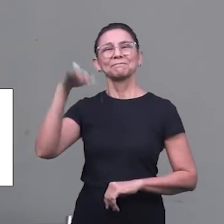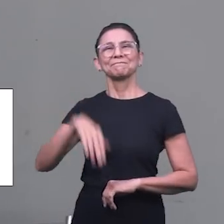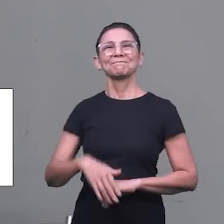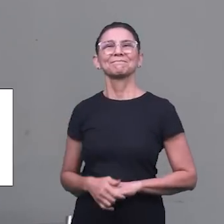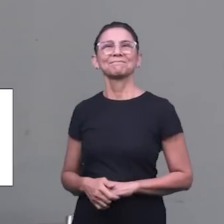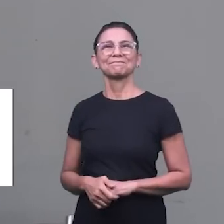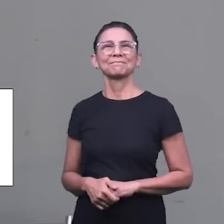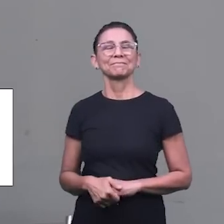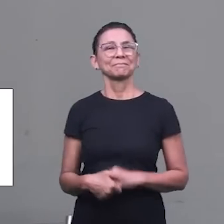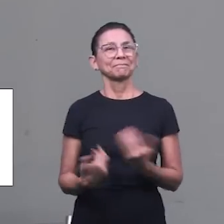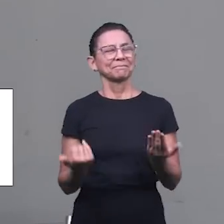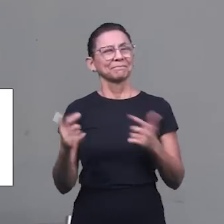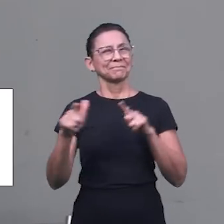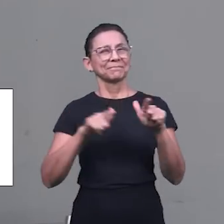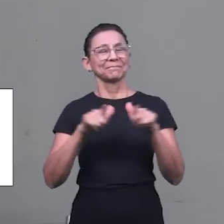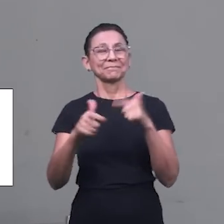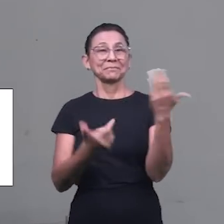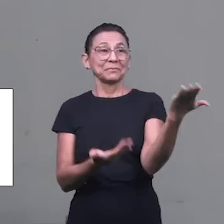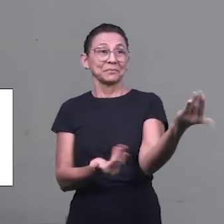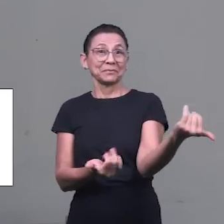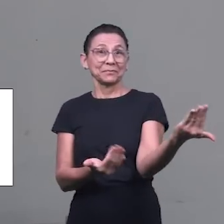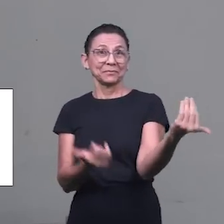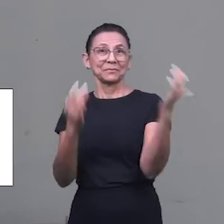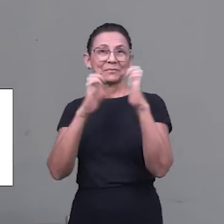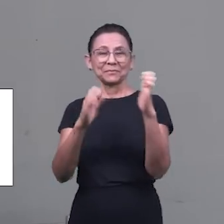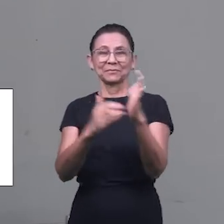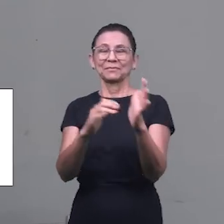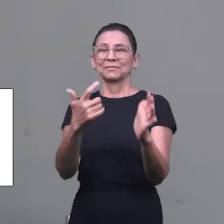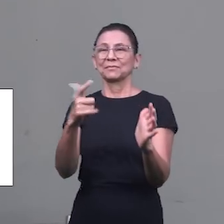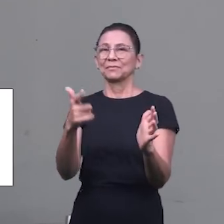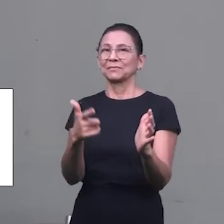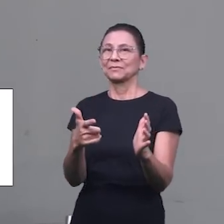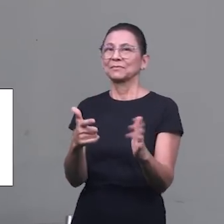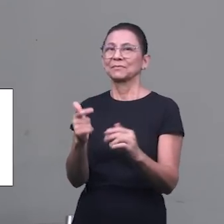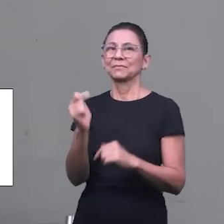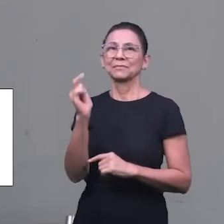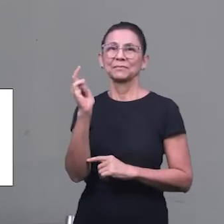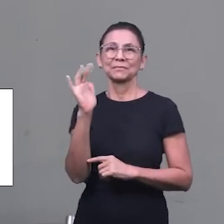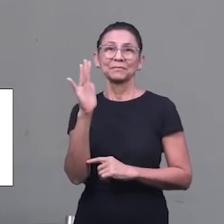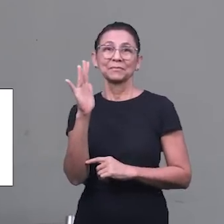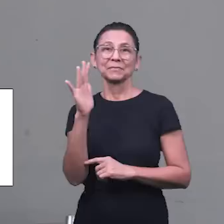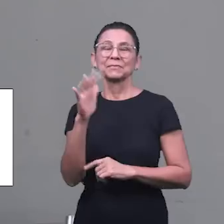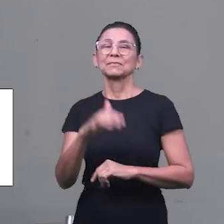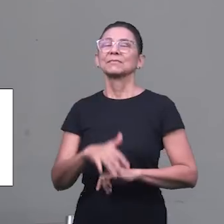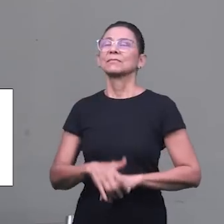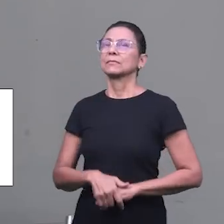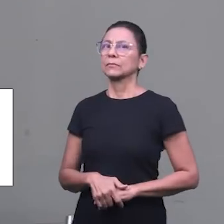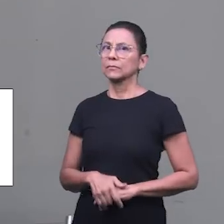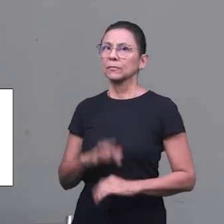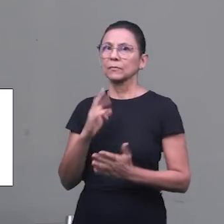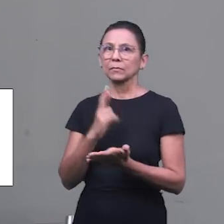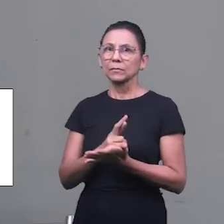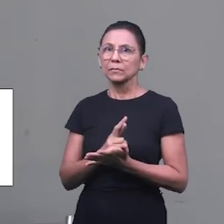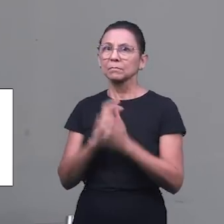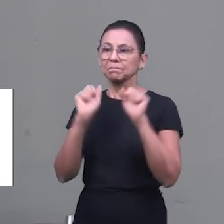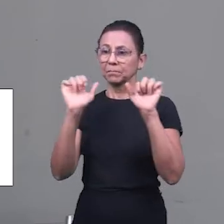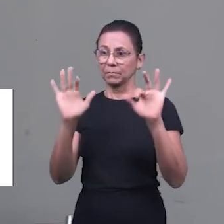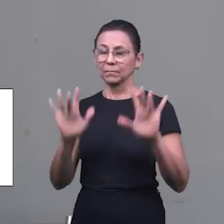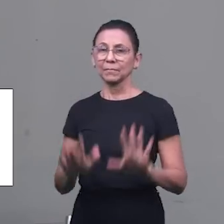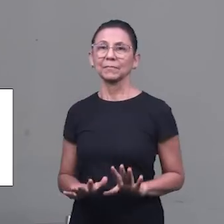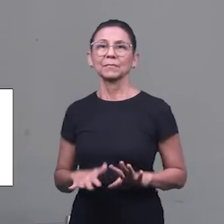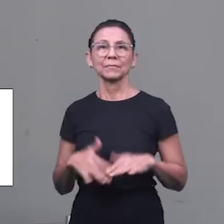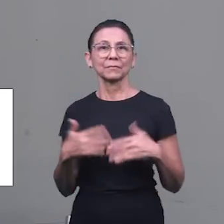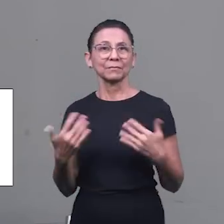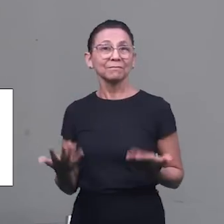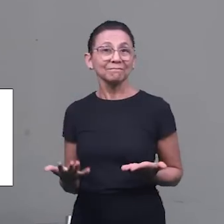seja o nome do Senhor por este trabalho dos jovens do Evangelho Sem Fronteira de Ipatinga, que tem gerado frutos para aquela região.